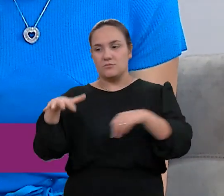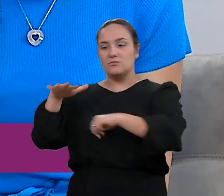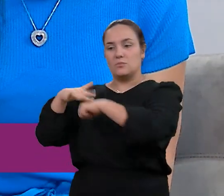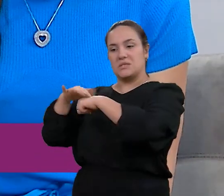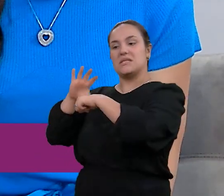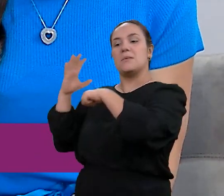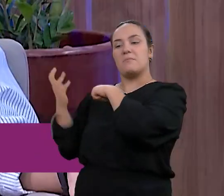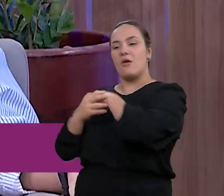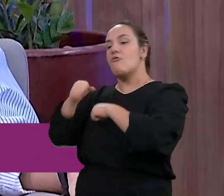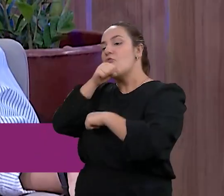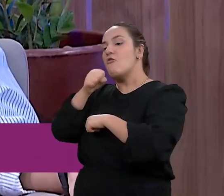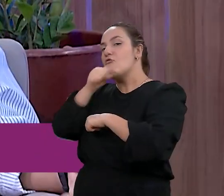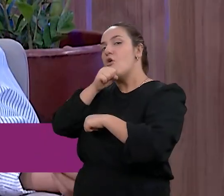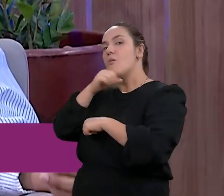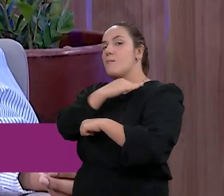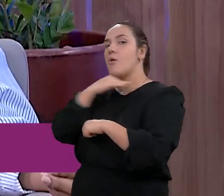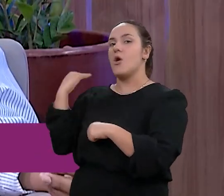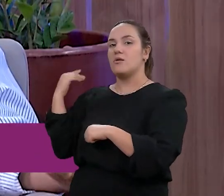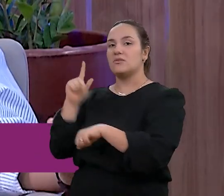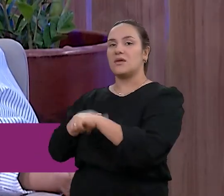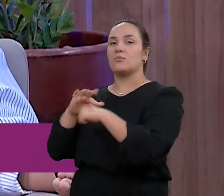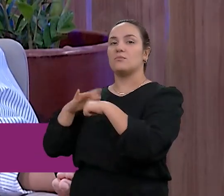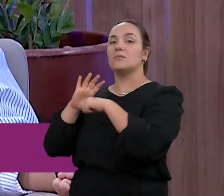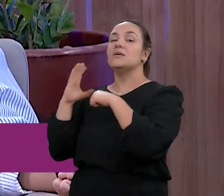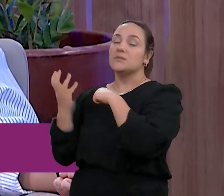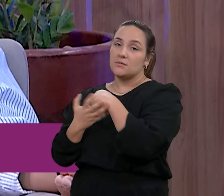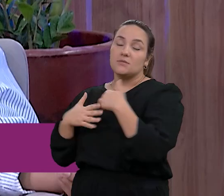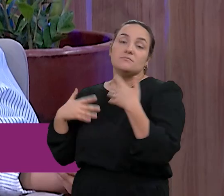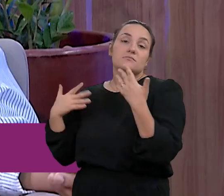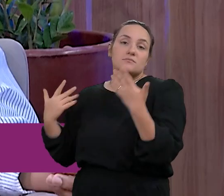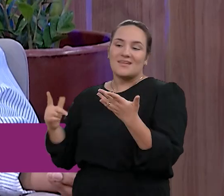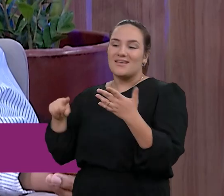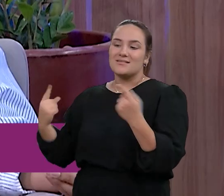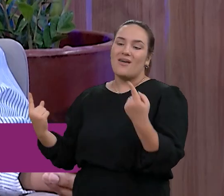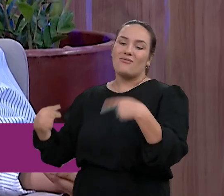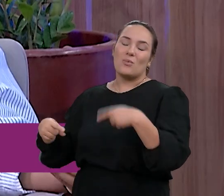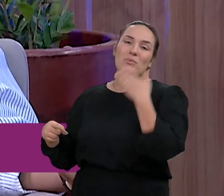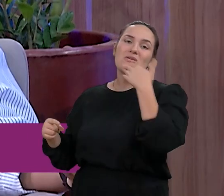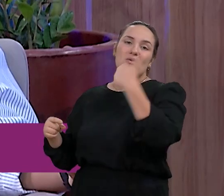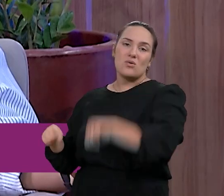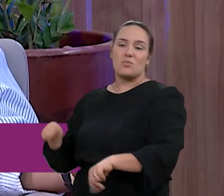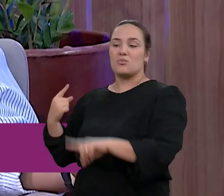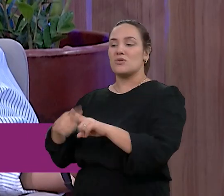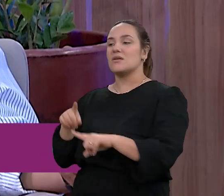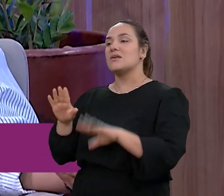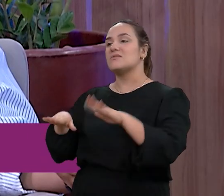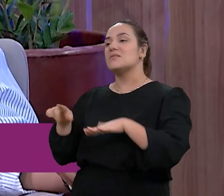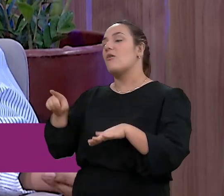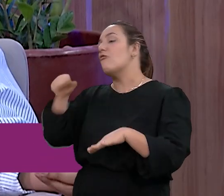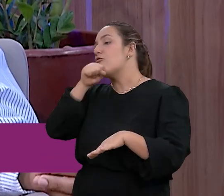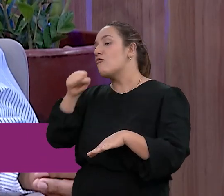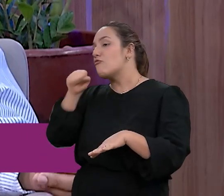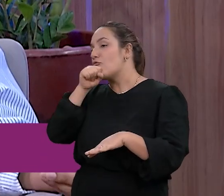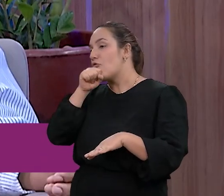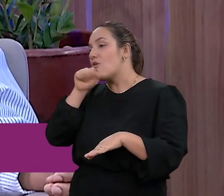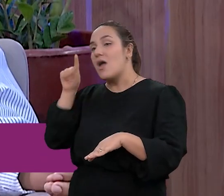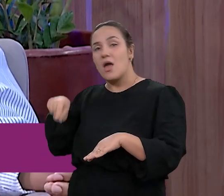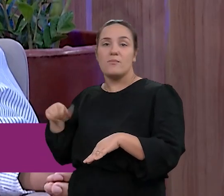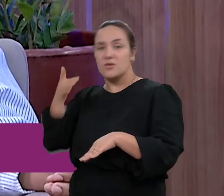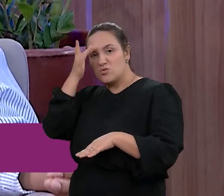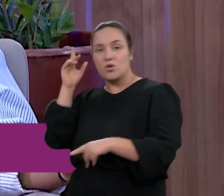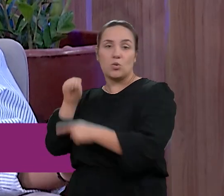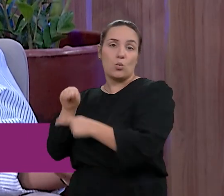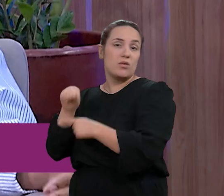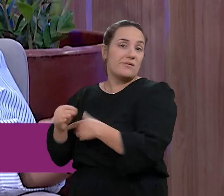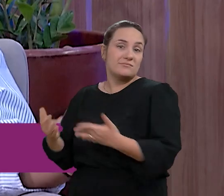pandemia e os avôs você tem um outro desafio né que é essa avó no Brasil ela é uma